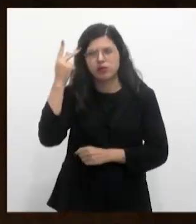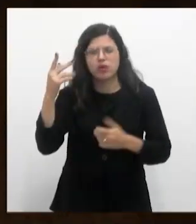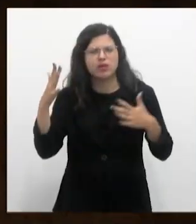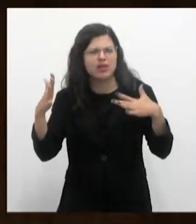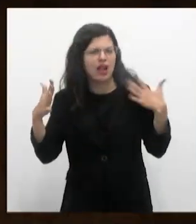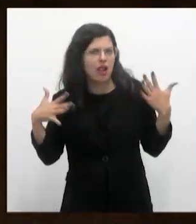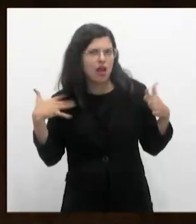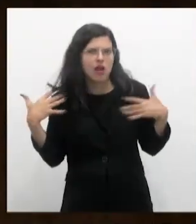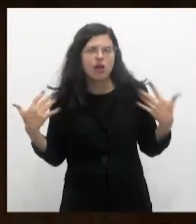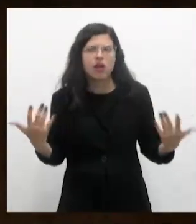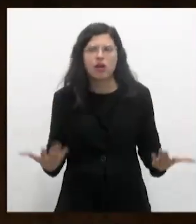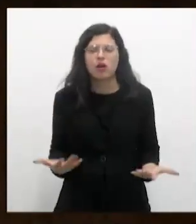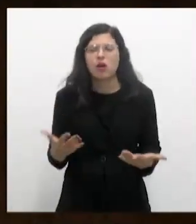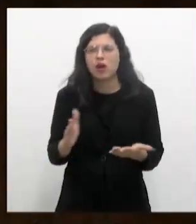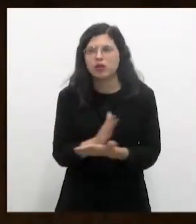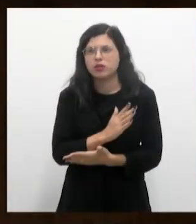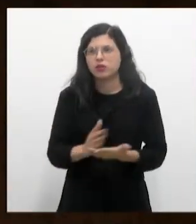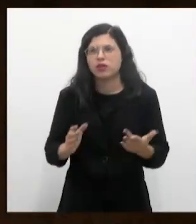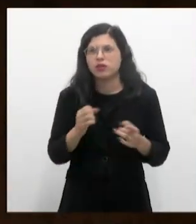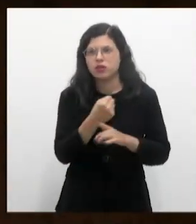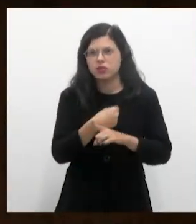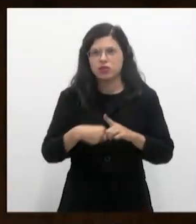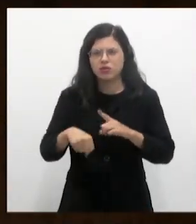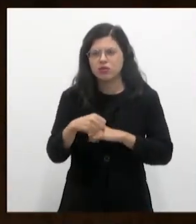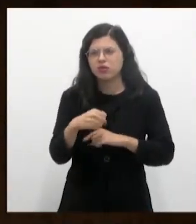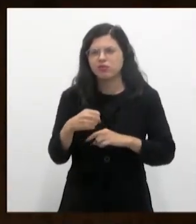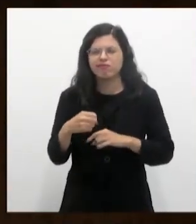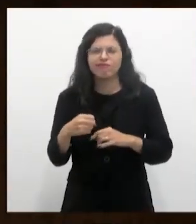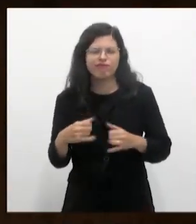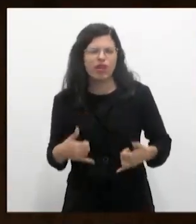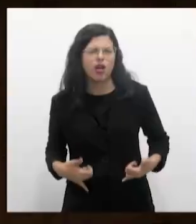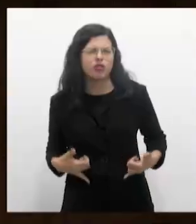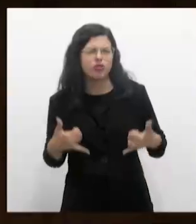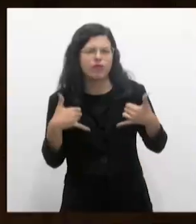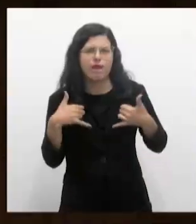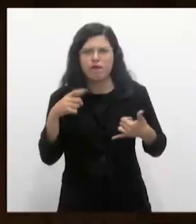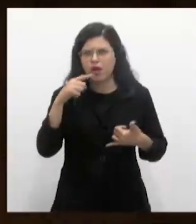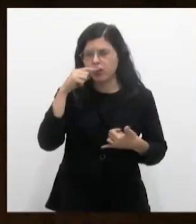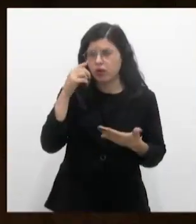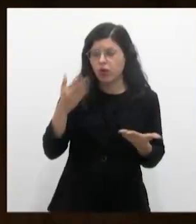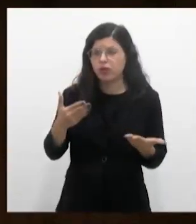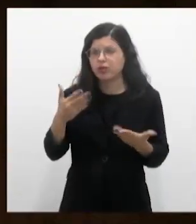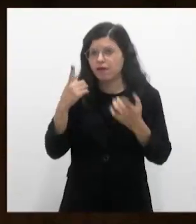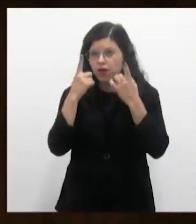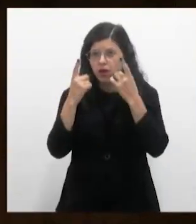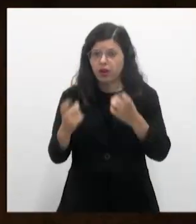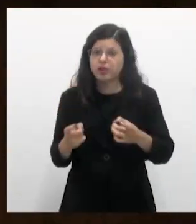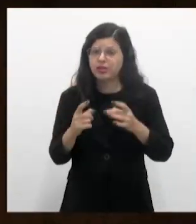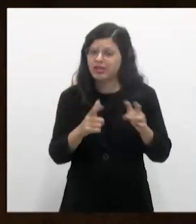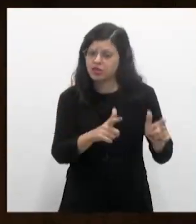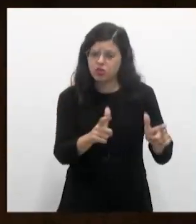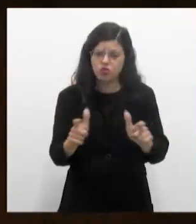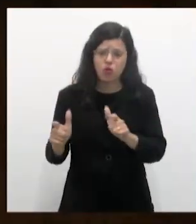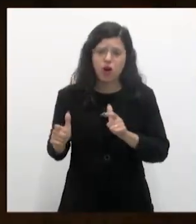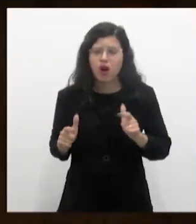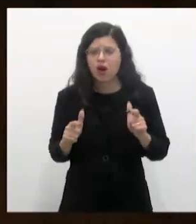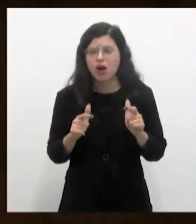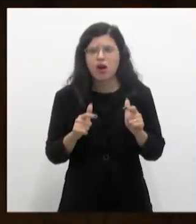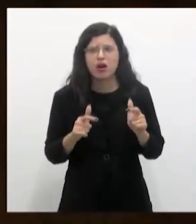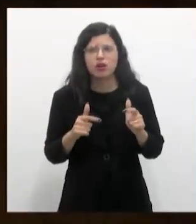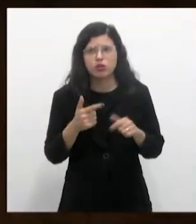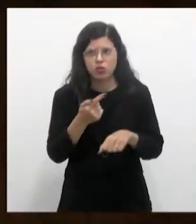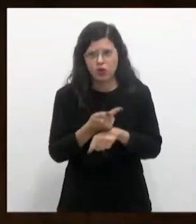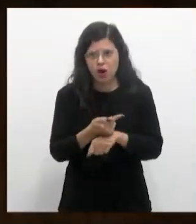alegram. Muitas vezes a nossa sociedade é muito egoísta, muito violenta. E esses espaços, esses blocos, no caso o